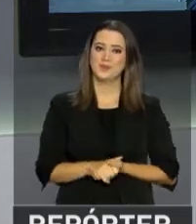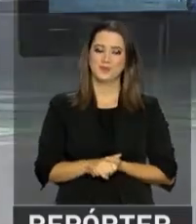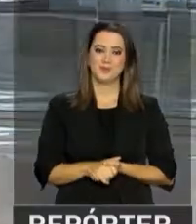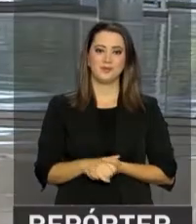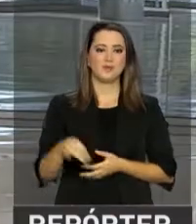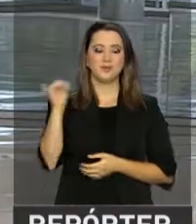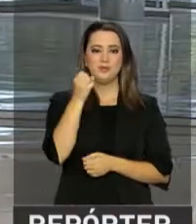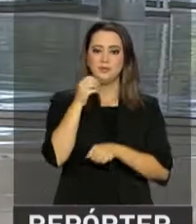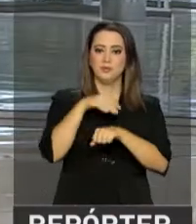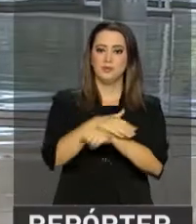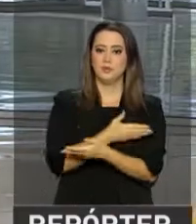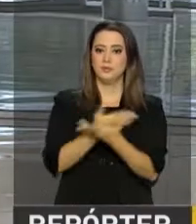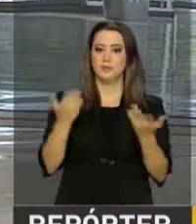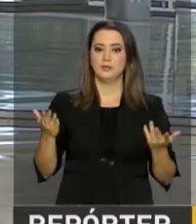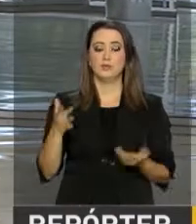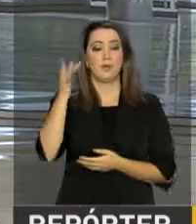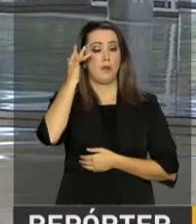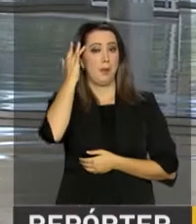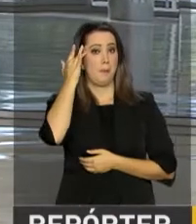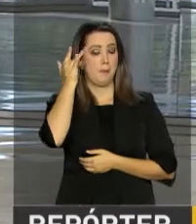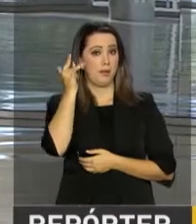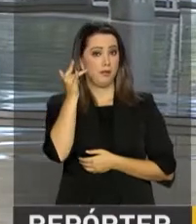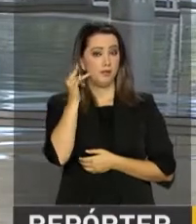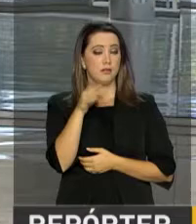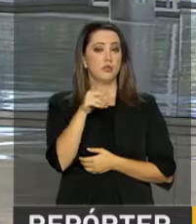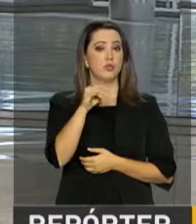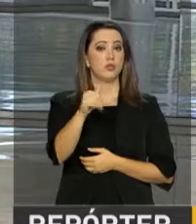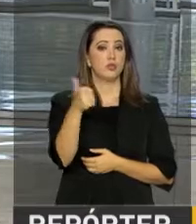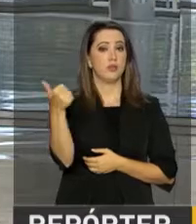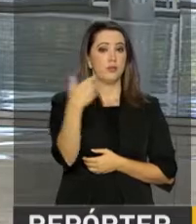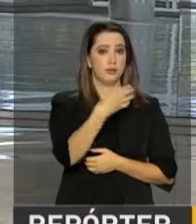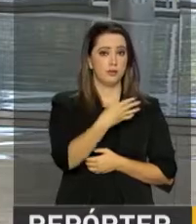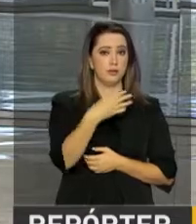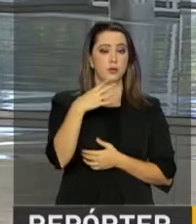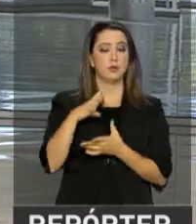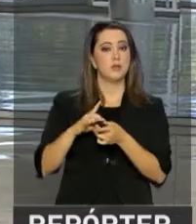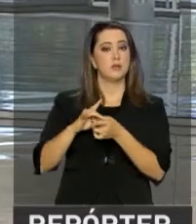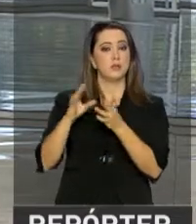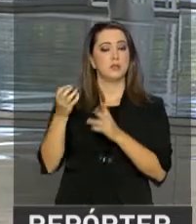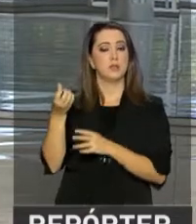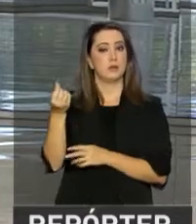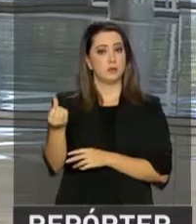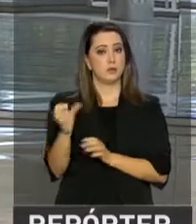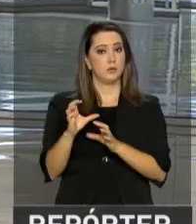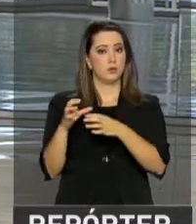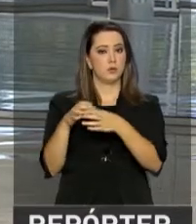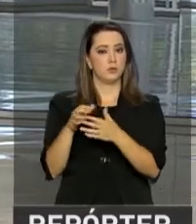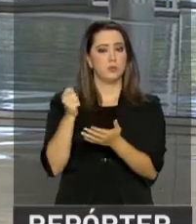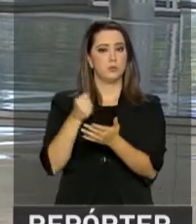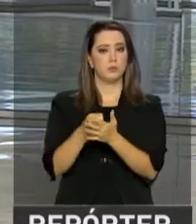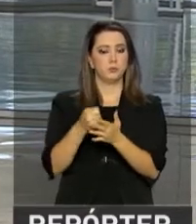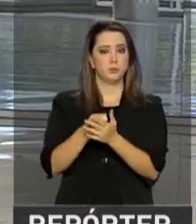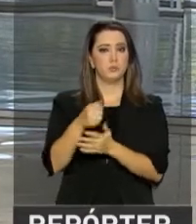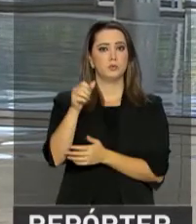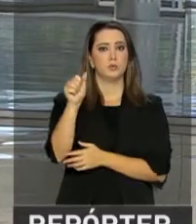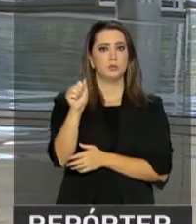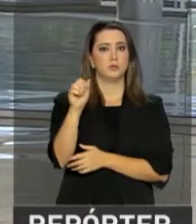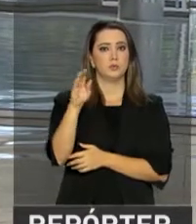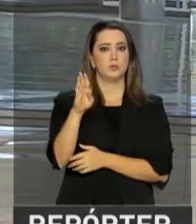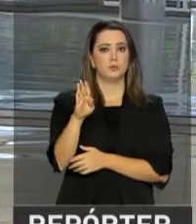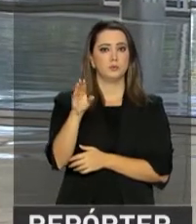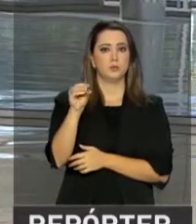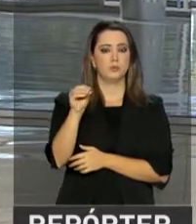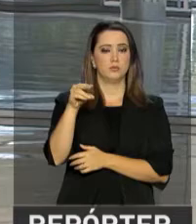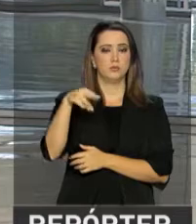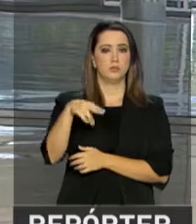a todos. É isso mesmo. Amanhã, dia 14, o Ministério do Trabalho libera o sexto lote de pagamento do abono salarial do